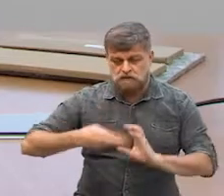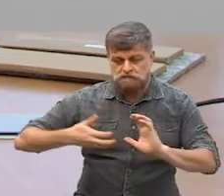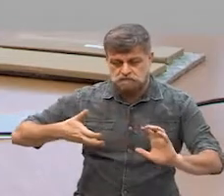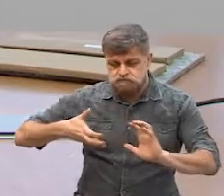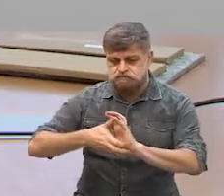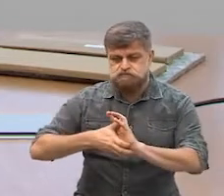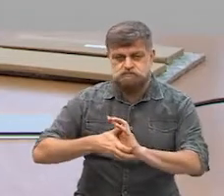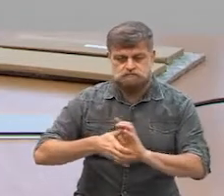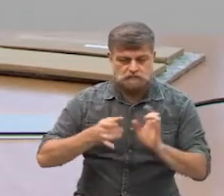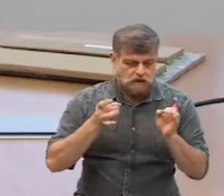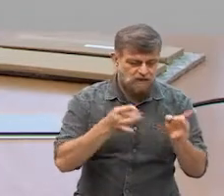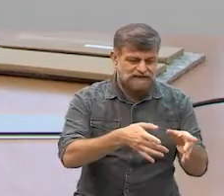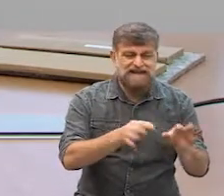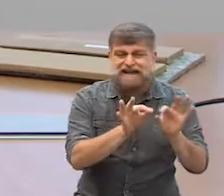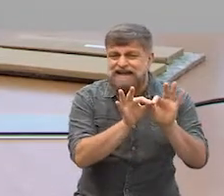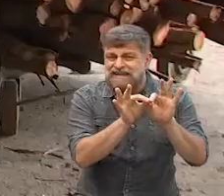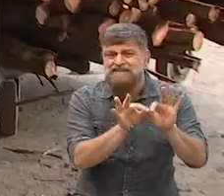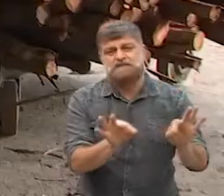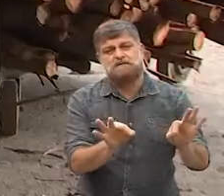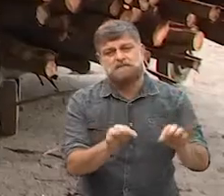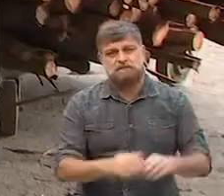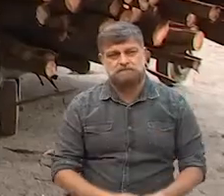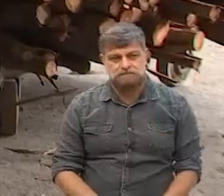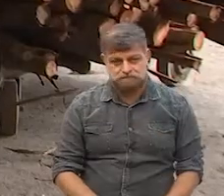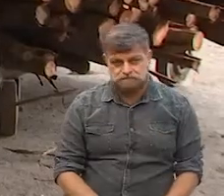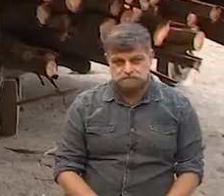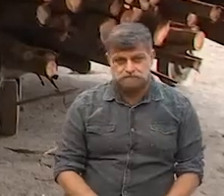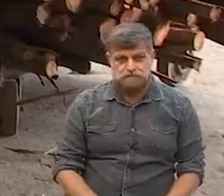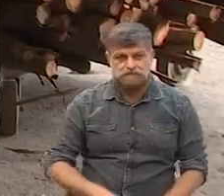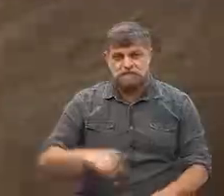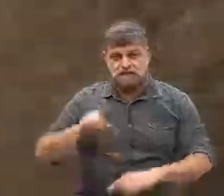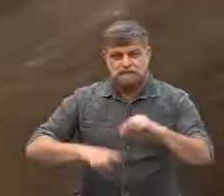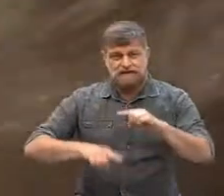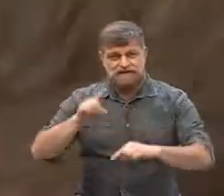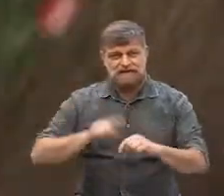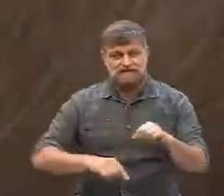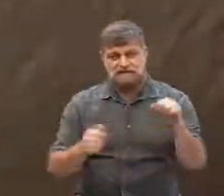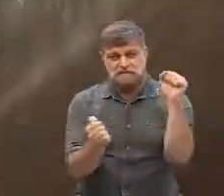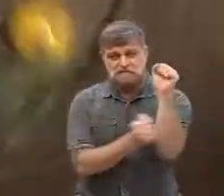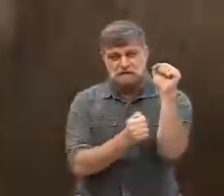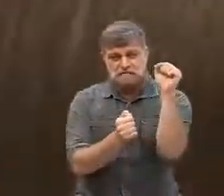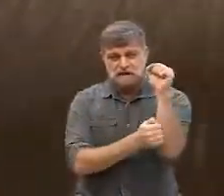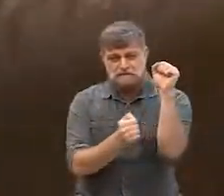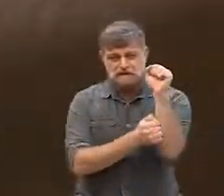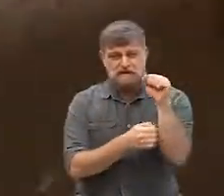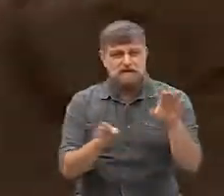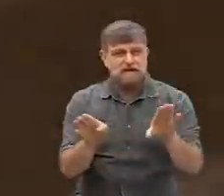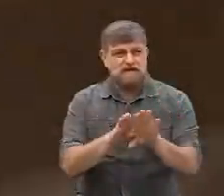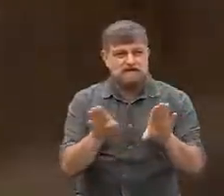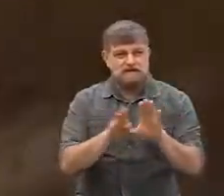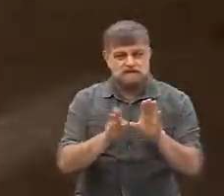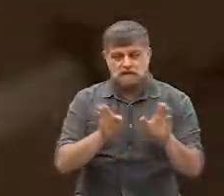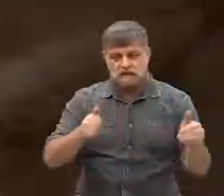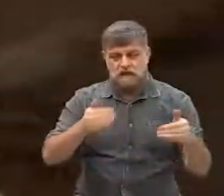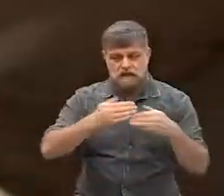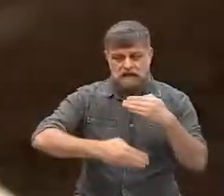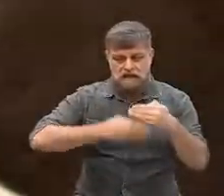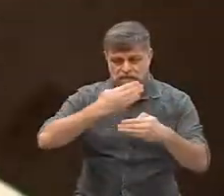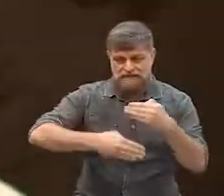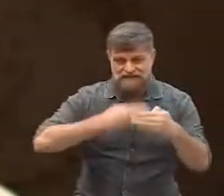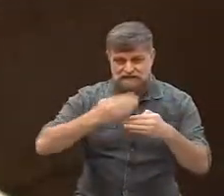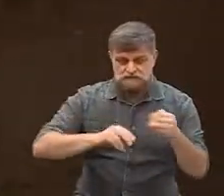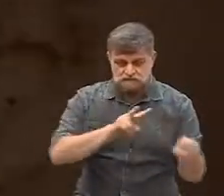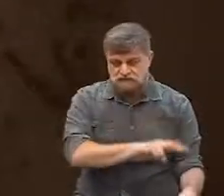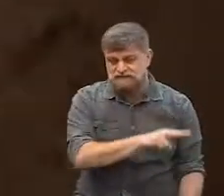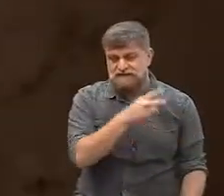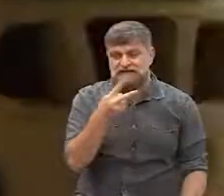descarte em si, como eu disse, é super simples. Restos de aparas, embalagens que vão ser transformadas em um